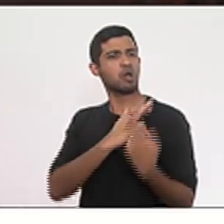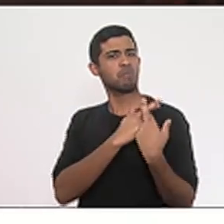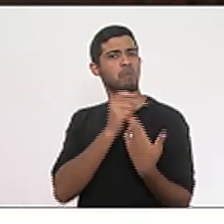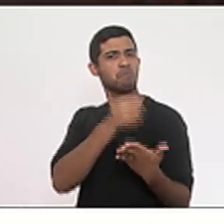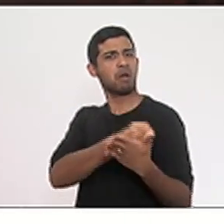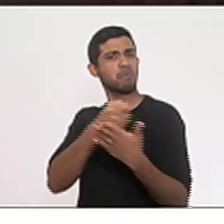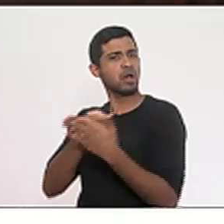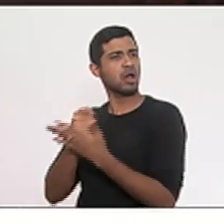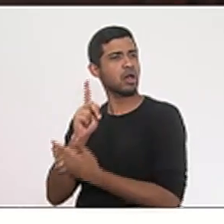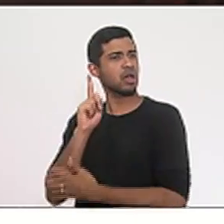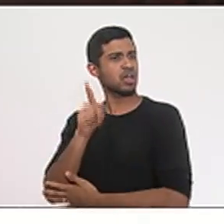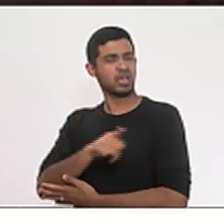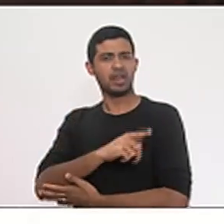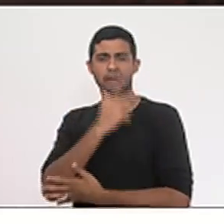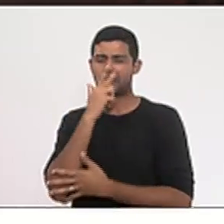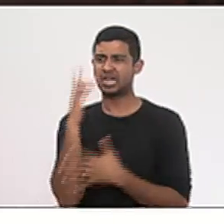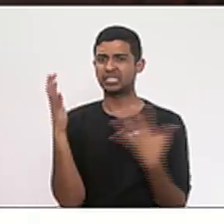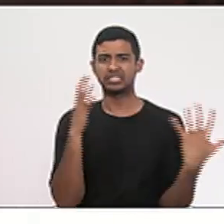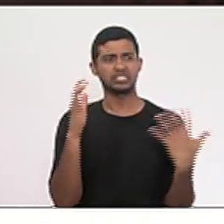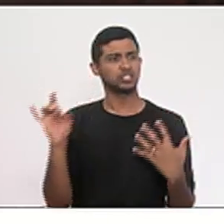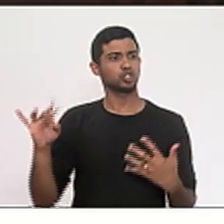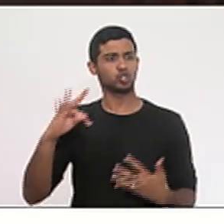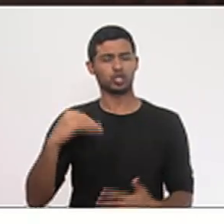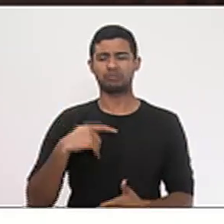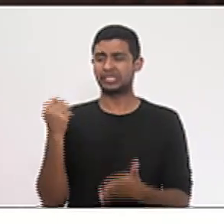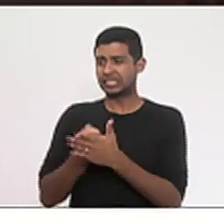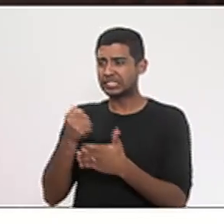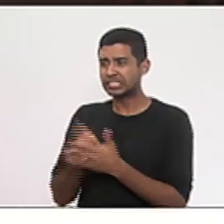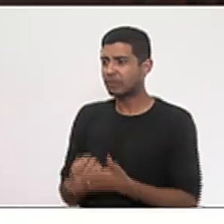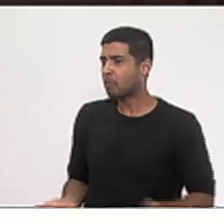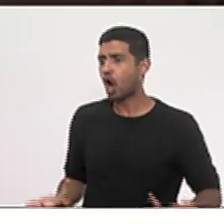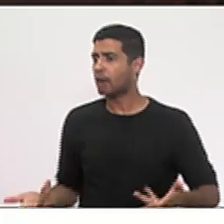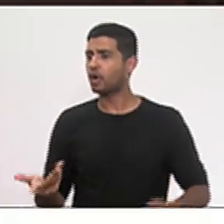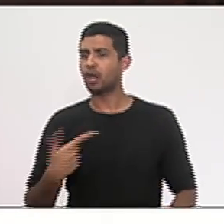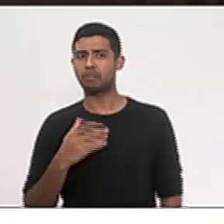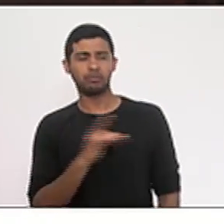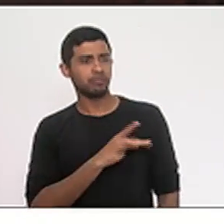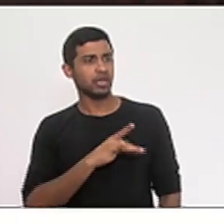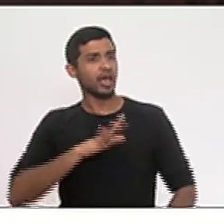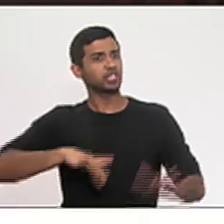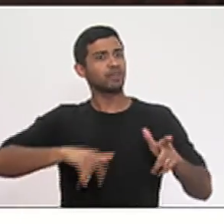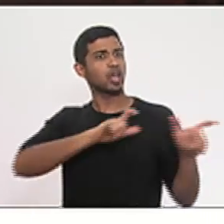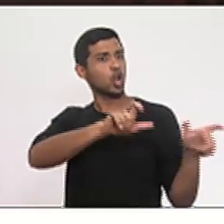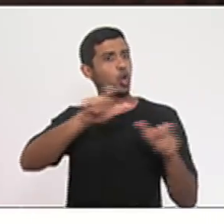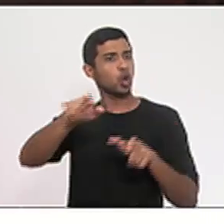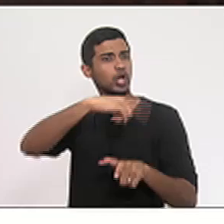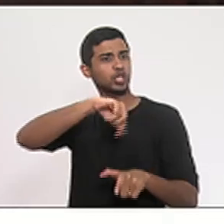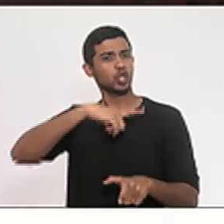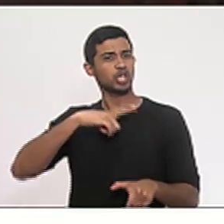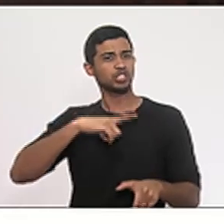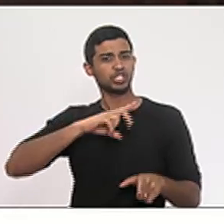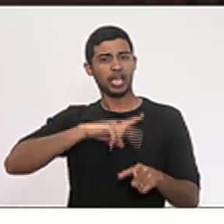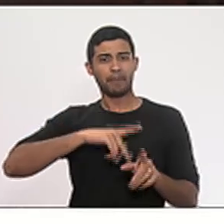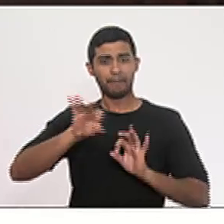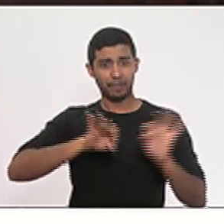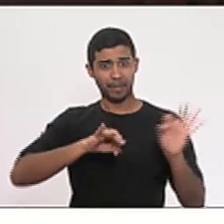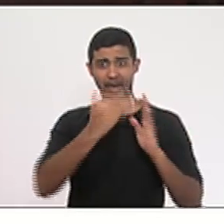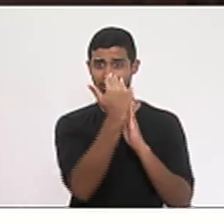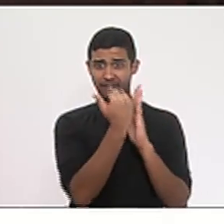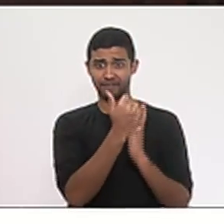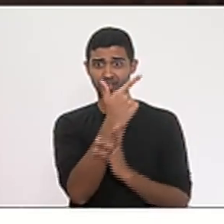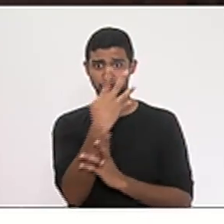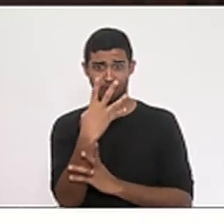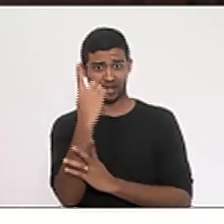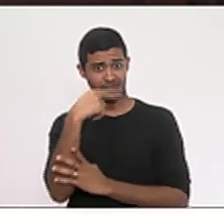Sindicama falou, um clima de terror. Os trabalhadores trabalham sob pressão. Tem locais que nós estamos trabalhando em escala de 24 por 24,